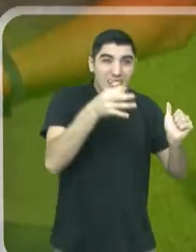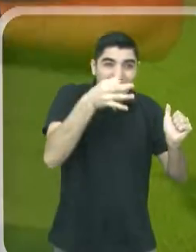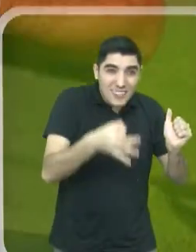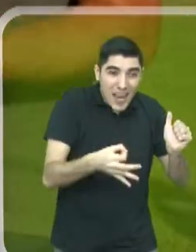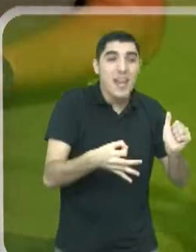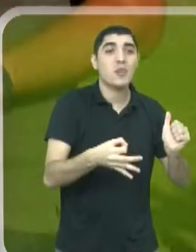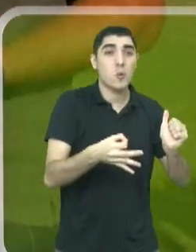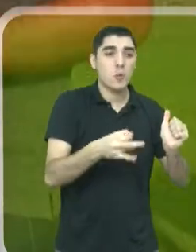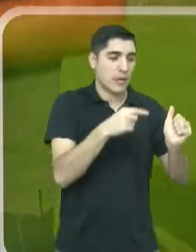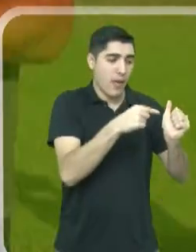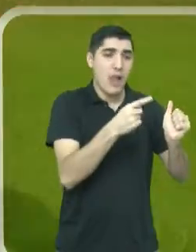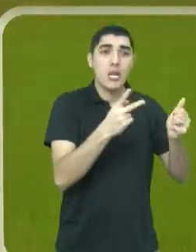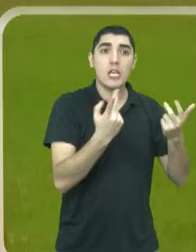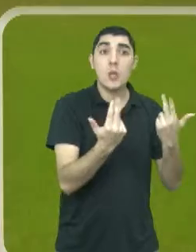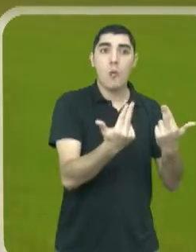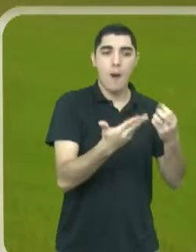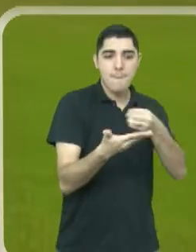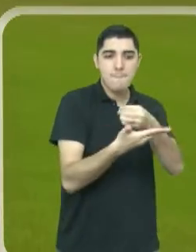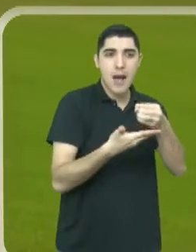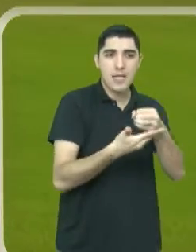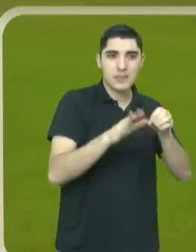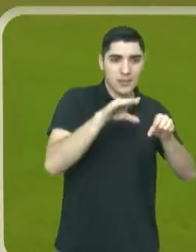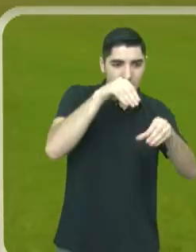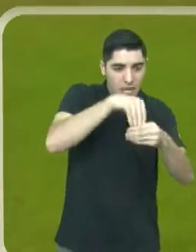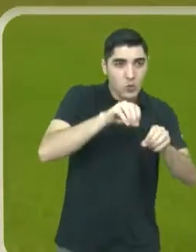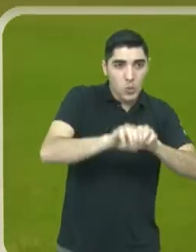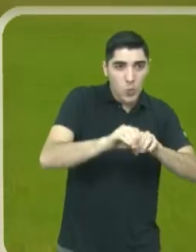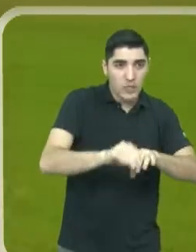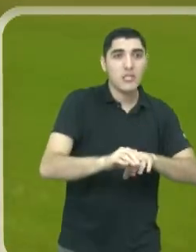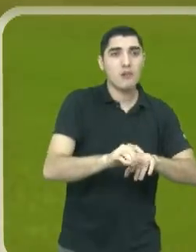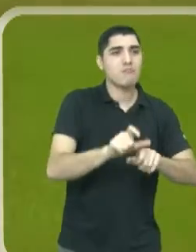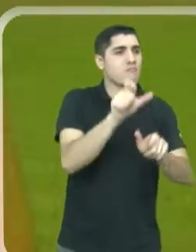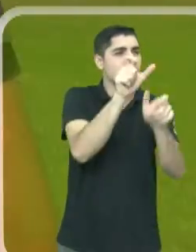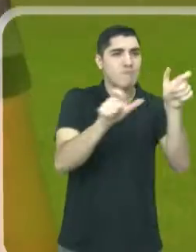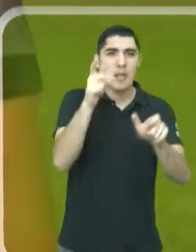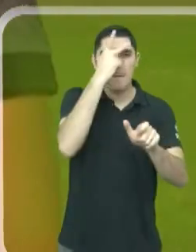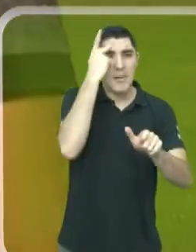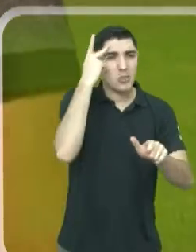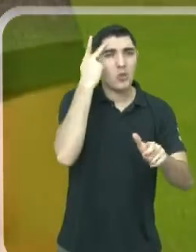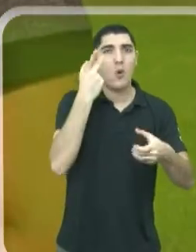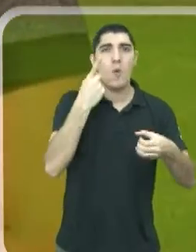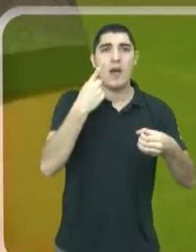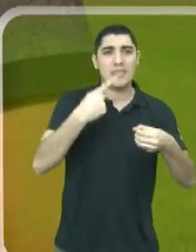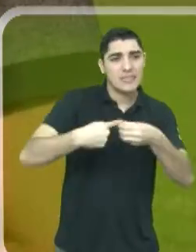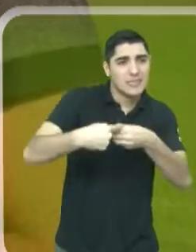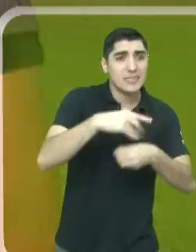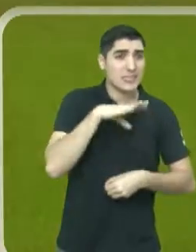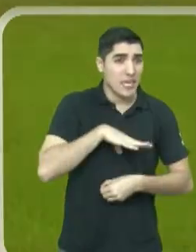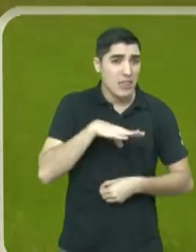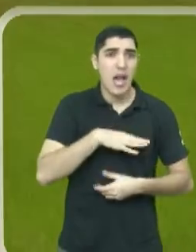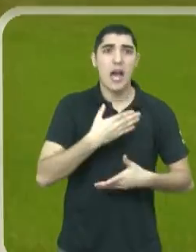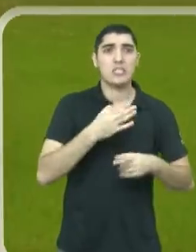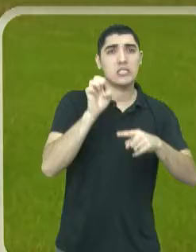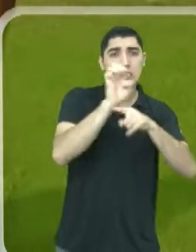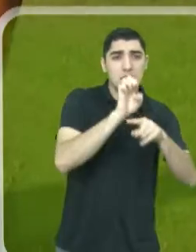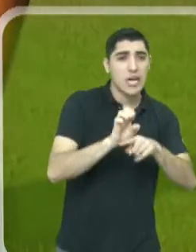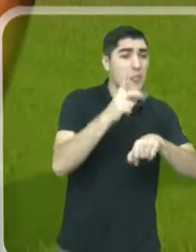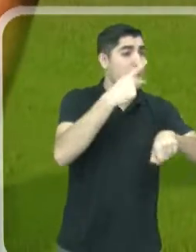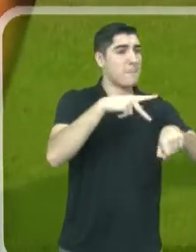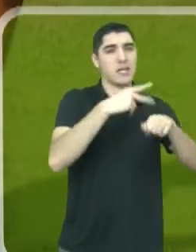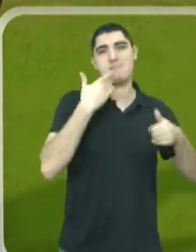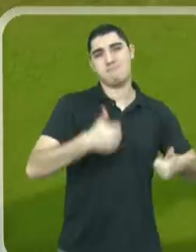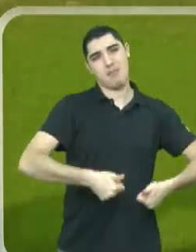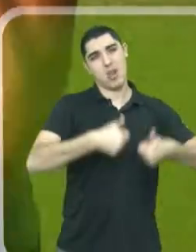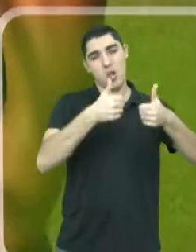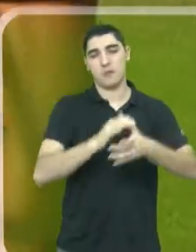como base, como ferramenta de educação para formar o cidadão, não tenho dúvida que a gente teria uma cidade, um estado, um país muito melhor.